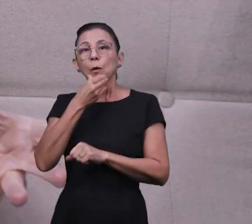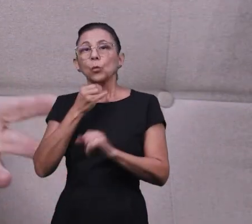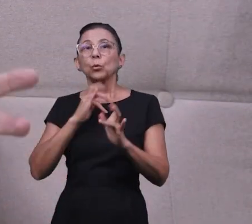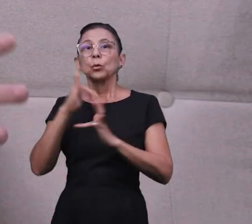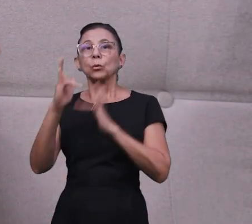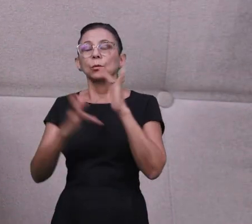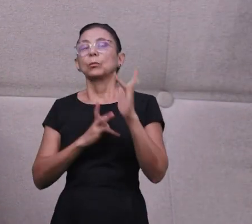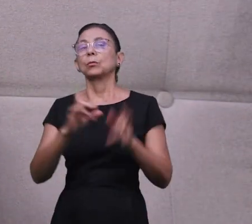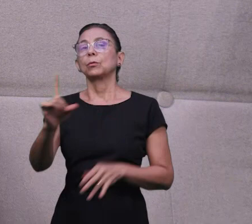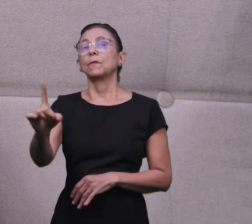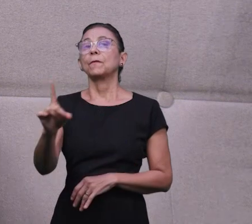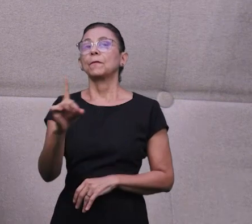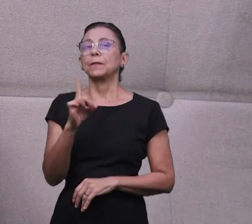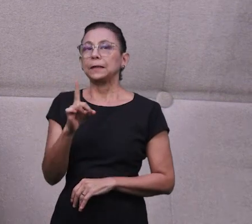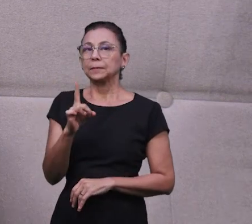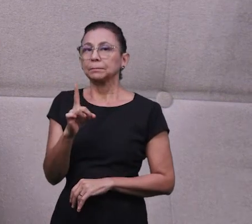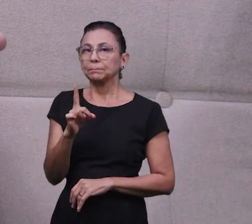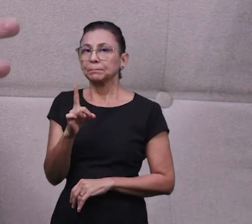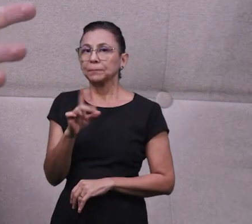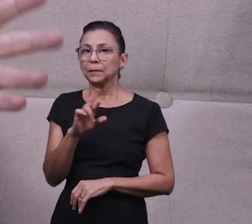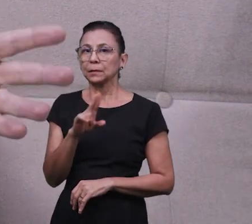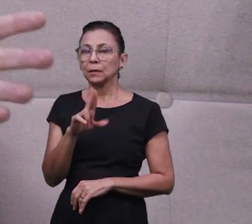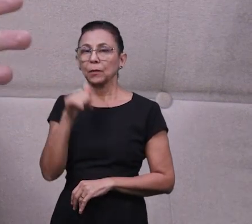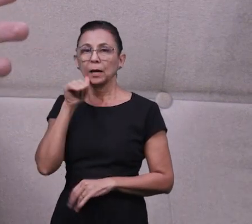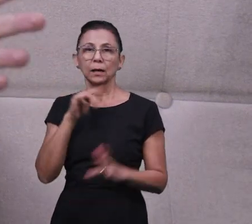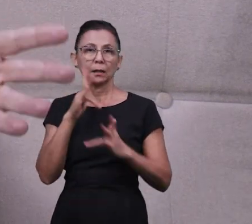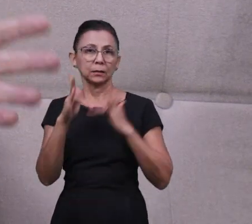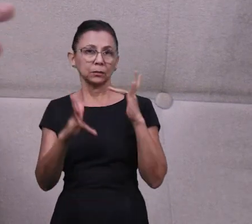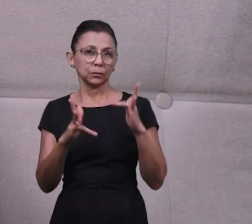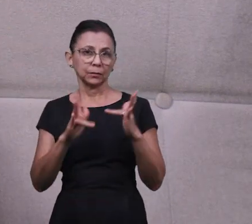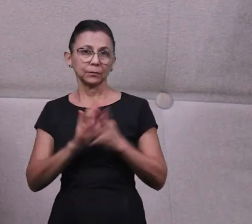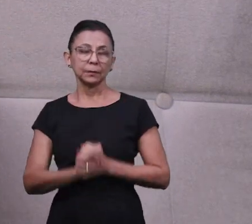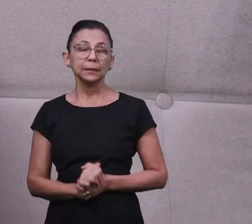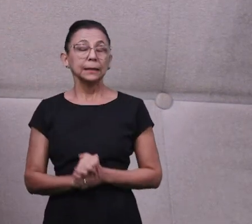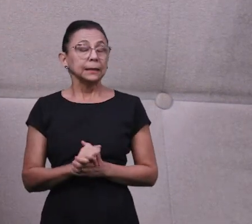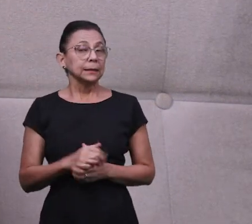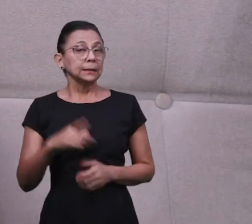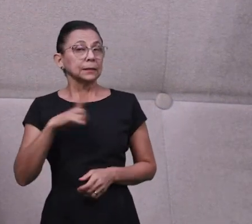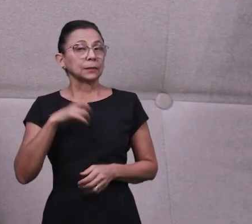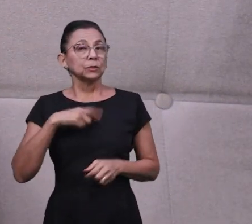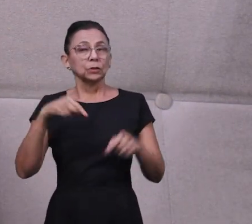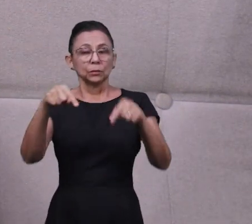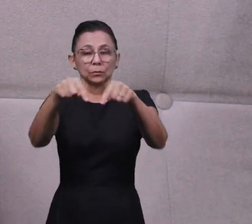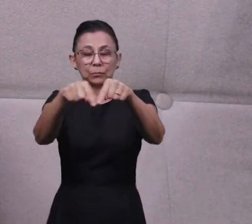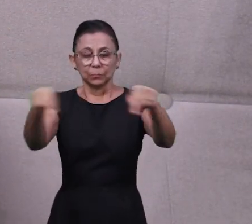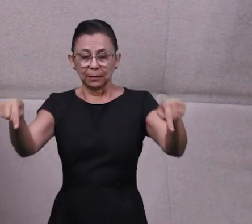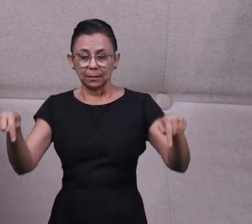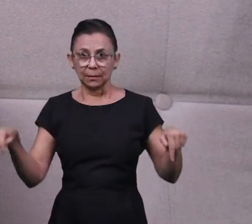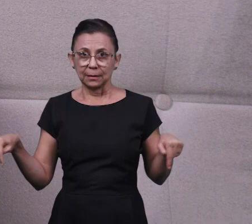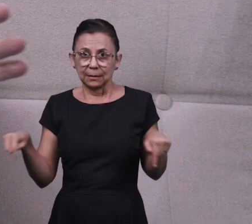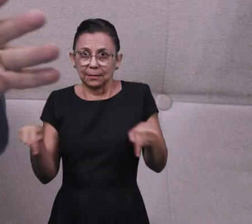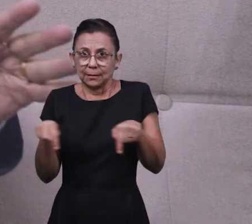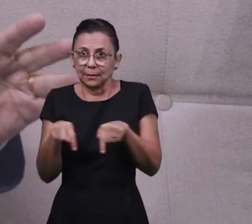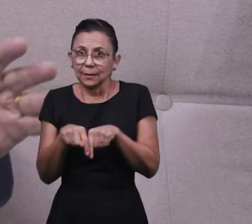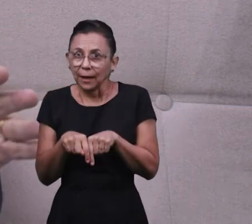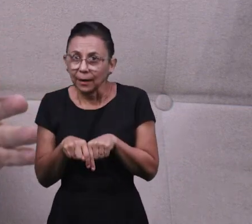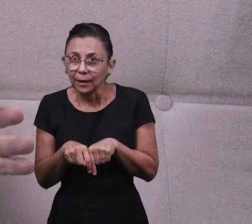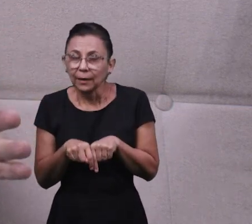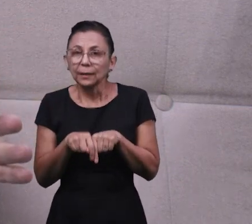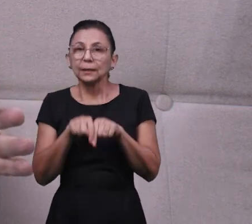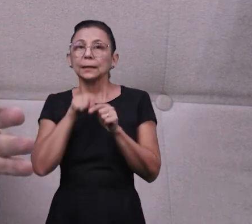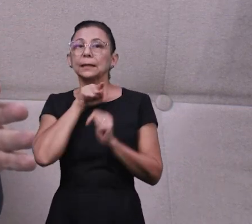do pai, havia uma sala onde ele, o noivo, levava a noiva para ali eles